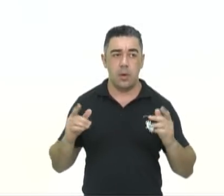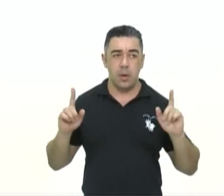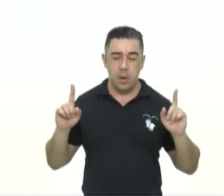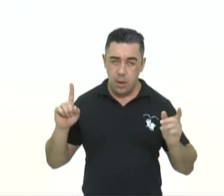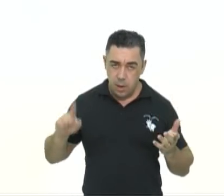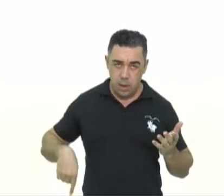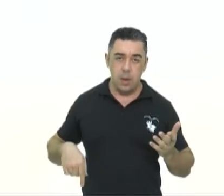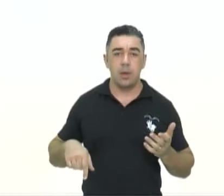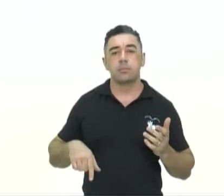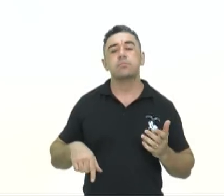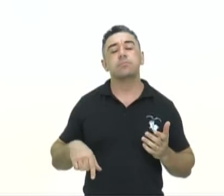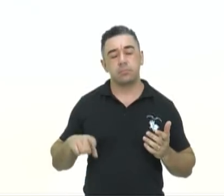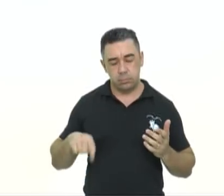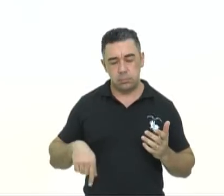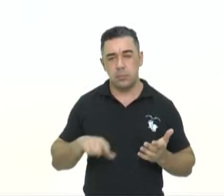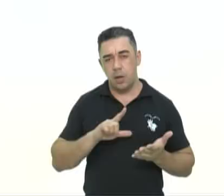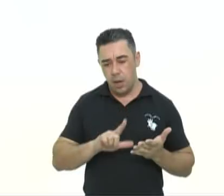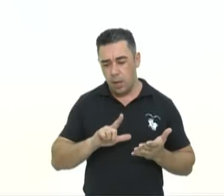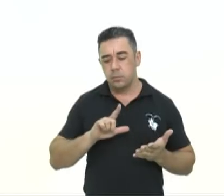esses